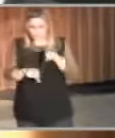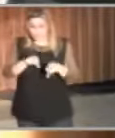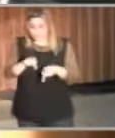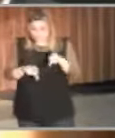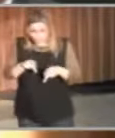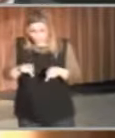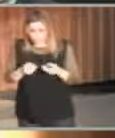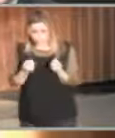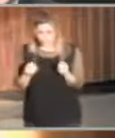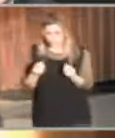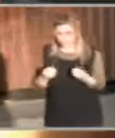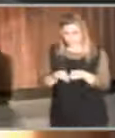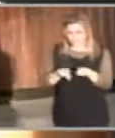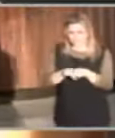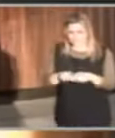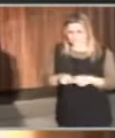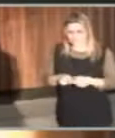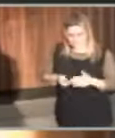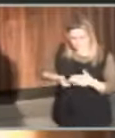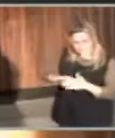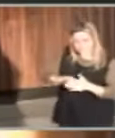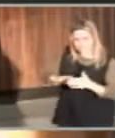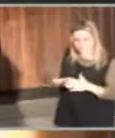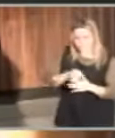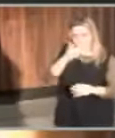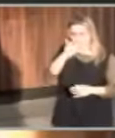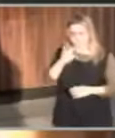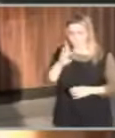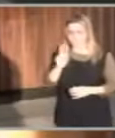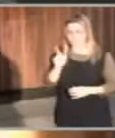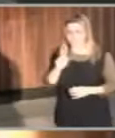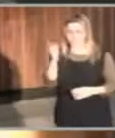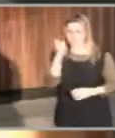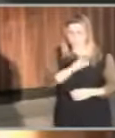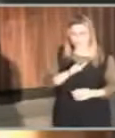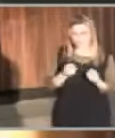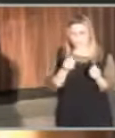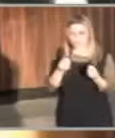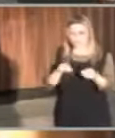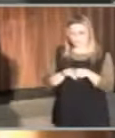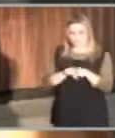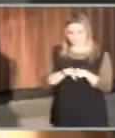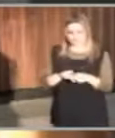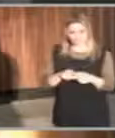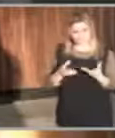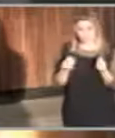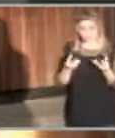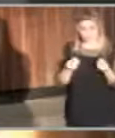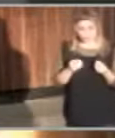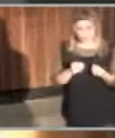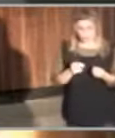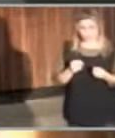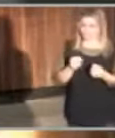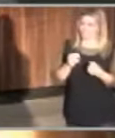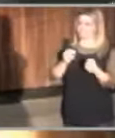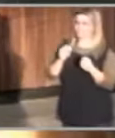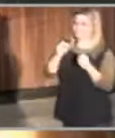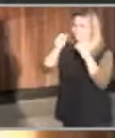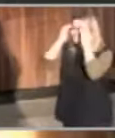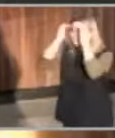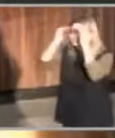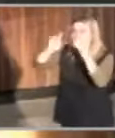não conseguir comunicar a paixão espiritual para uma nova geração, que